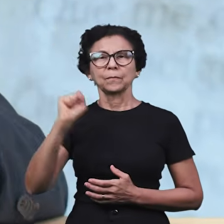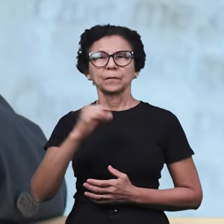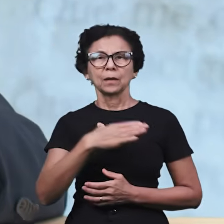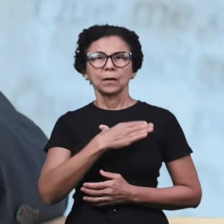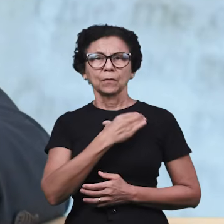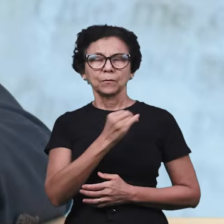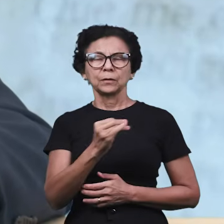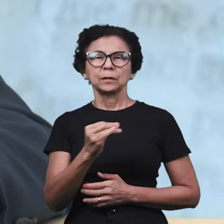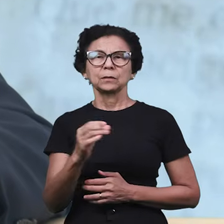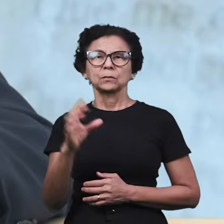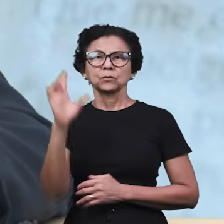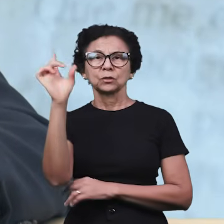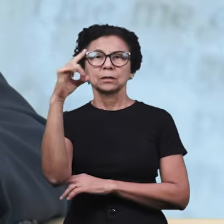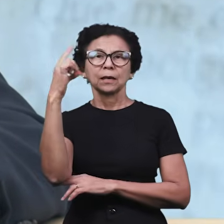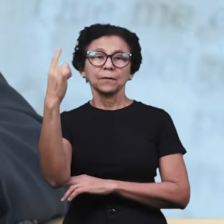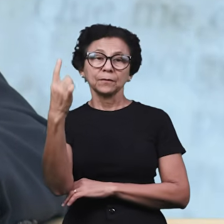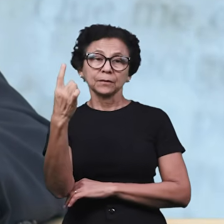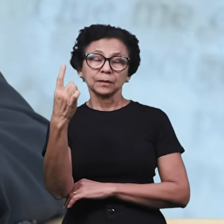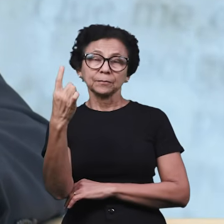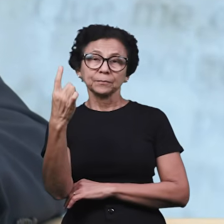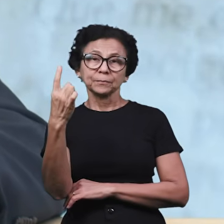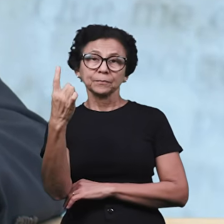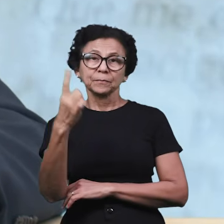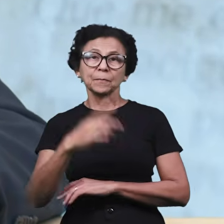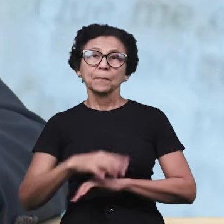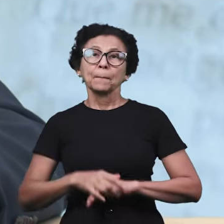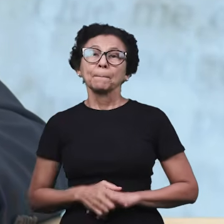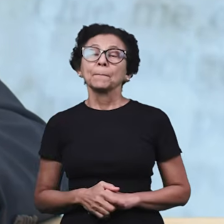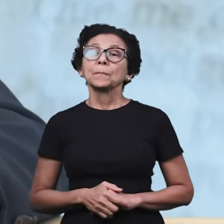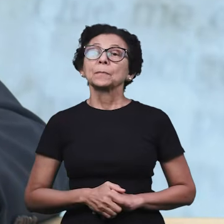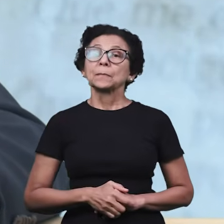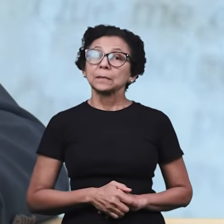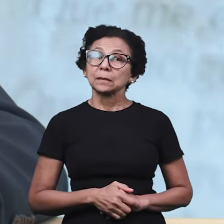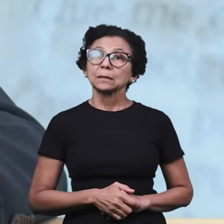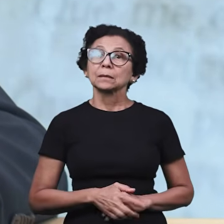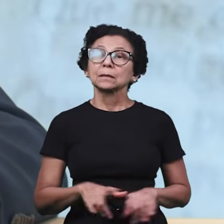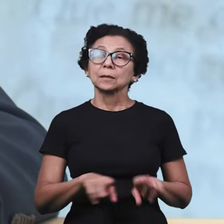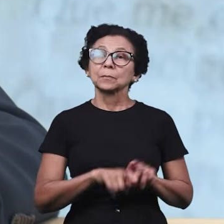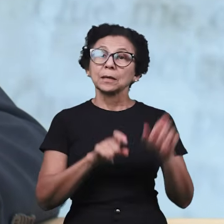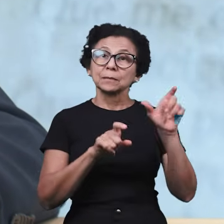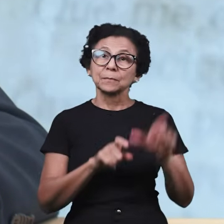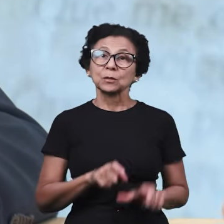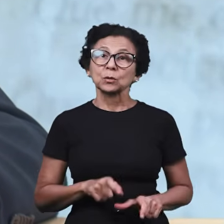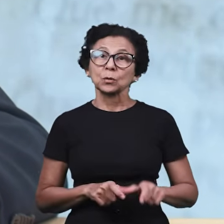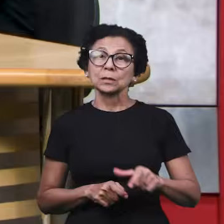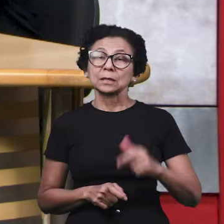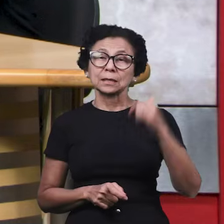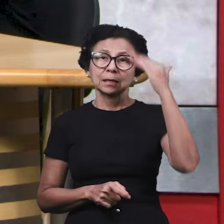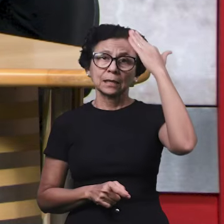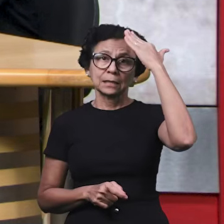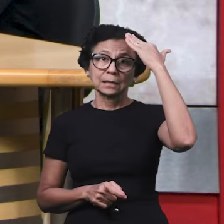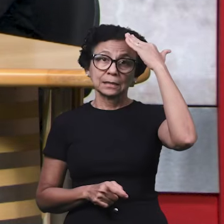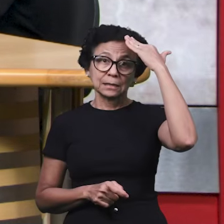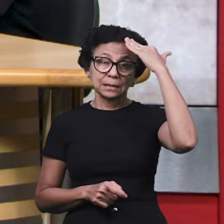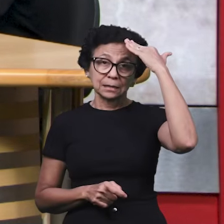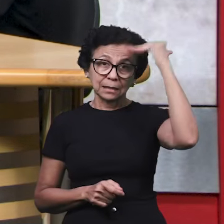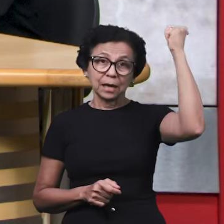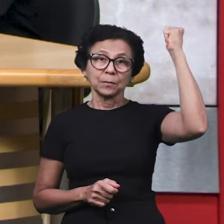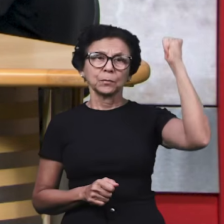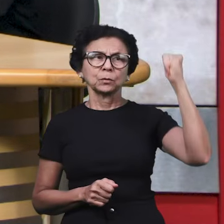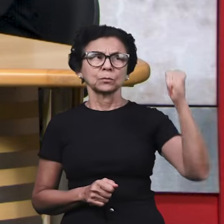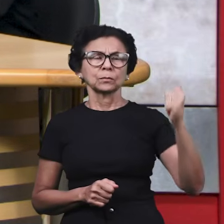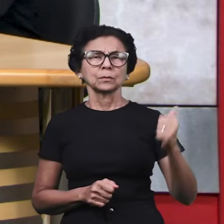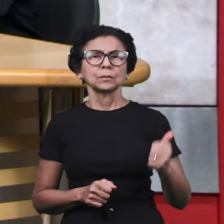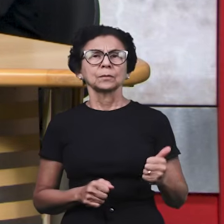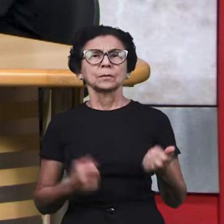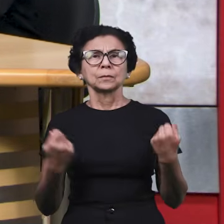o sábio ouvir. Então veja que até o sábio tem que ouvir. Para ser sábio. Para ser sábio ou